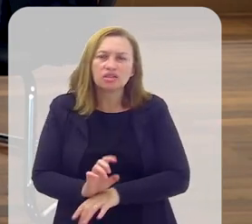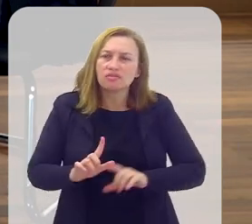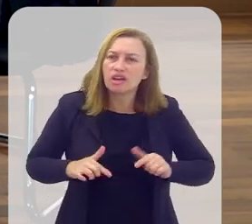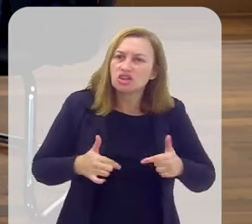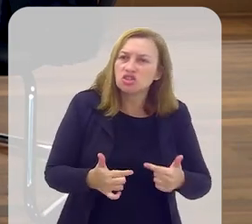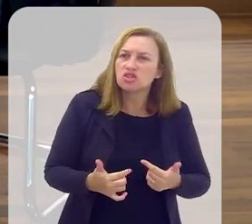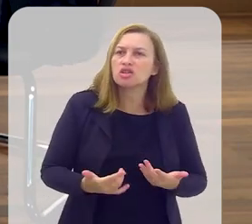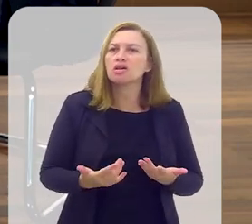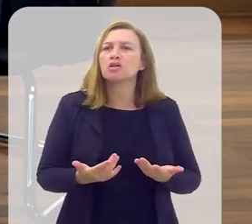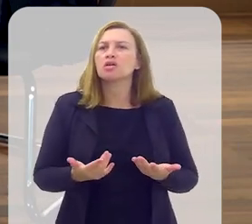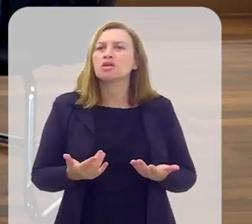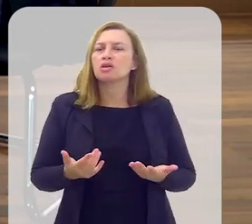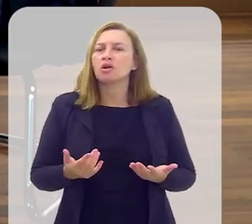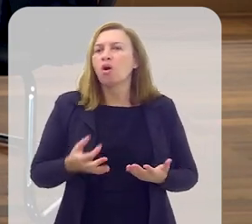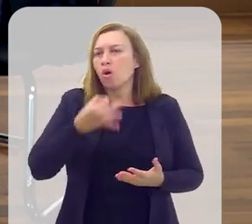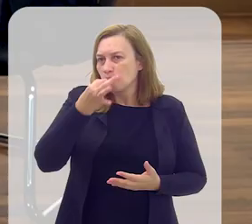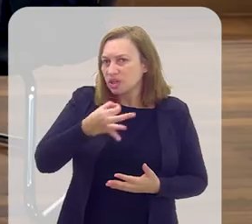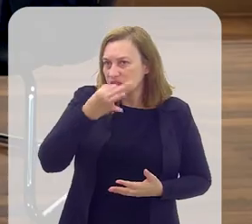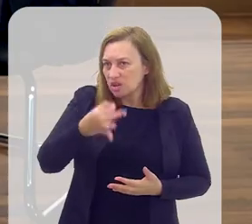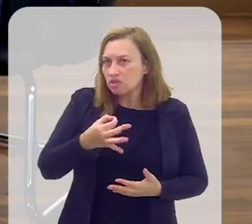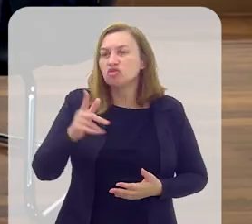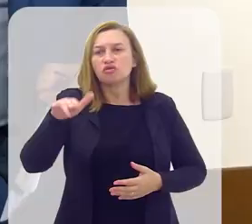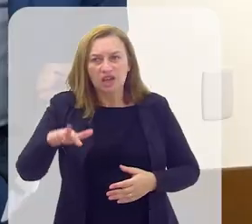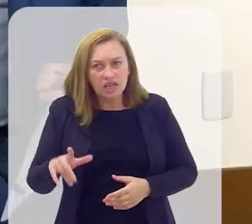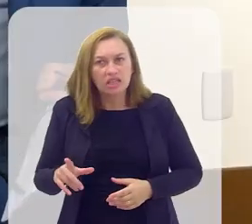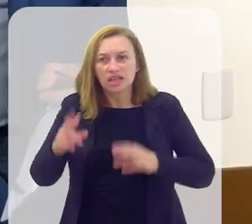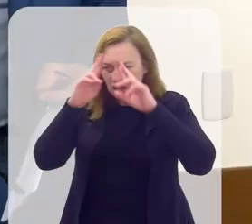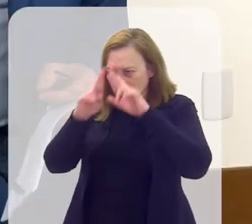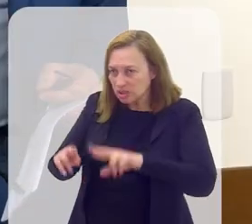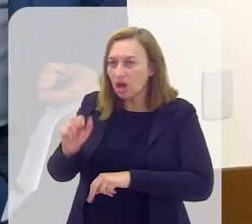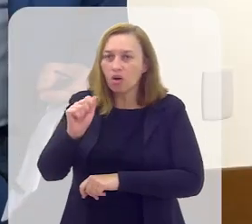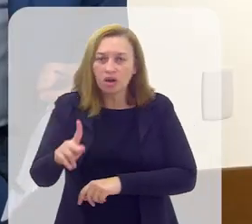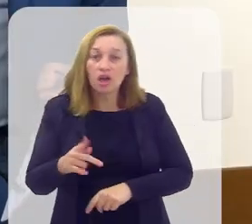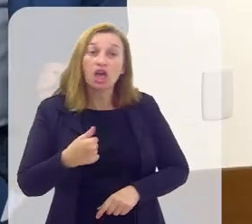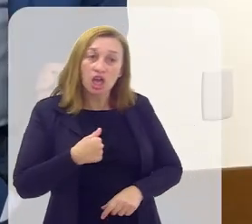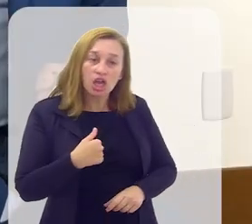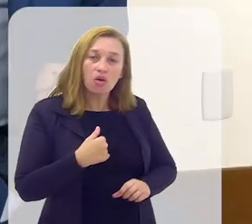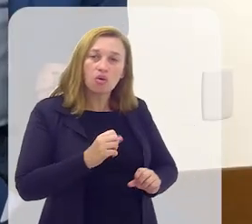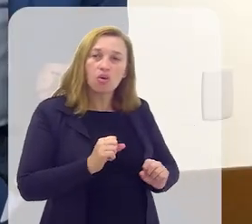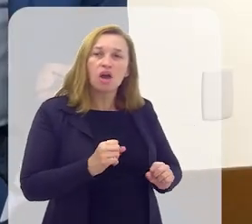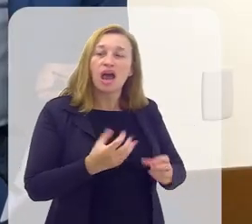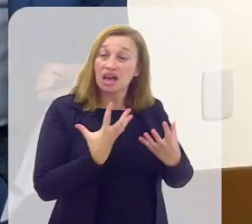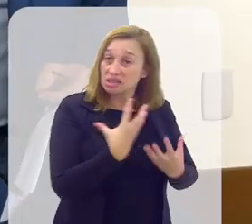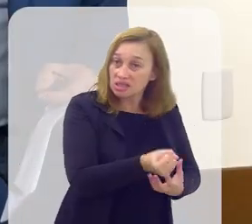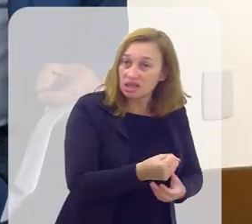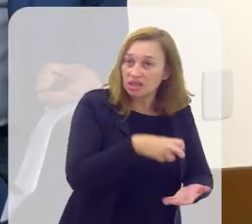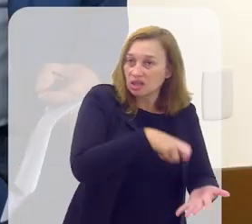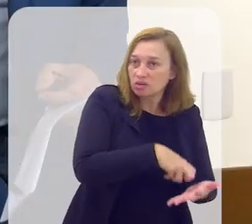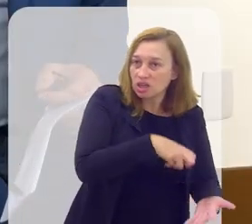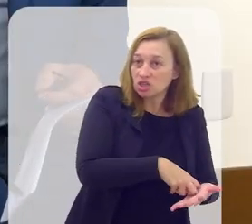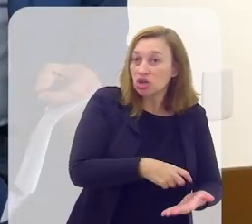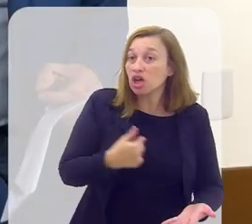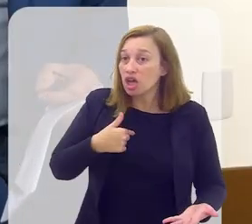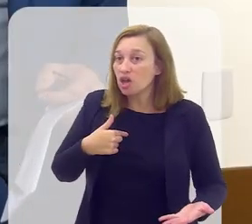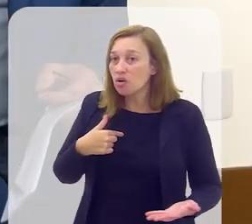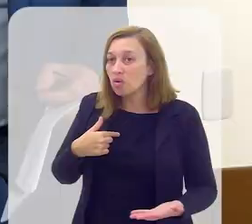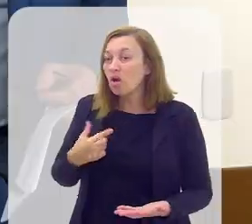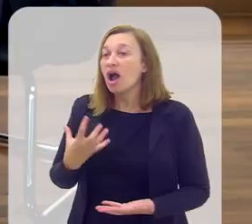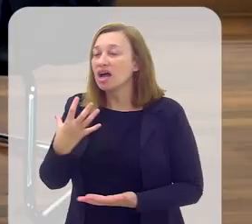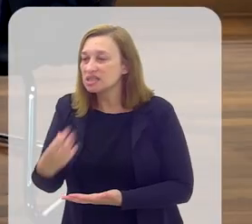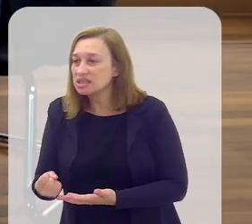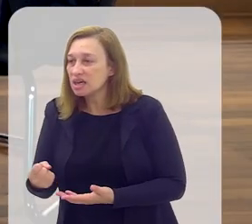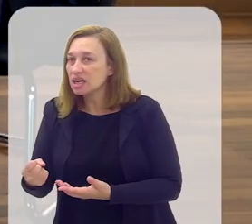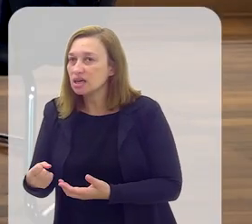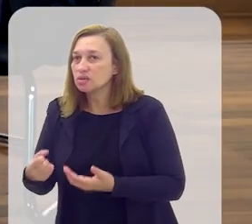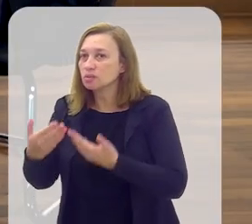deve sair fora. Não tem a mesma posição, mas respeito. Outra coisa é a pessoa dizer, não, eu sou a favor da tortura, eu sou a favor da